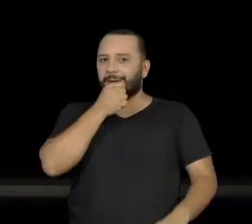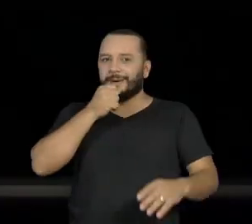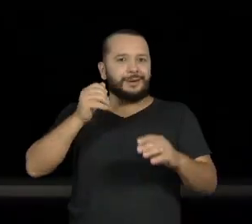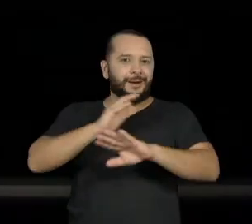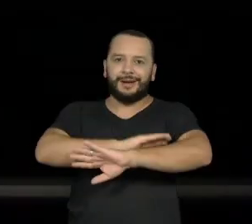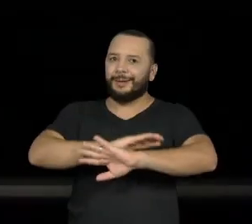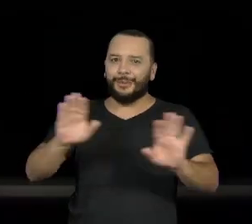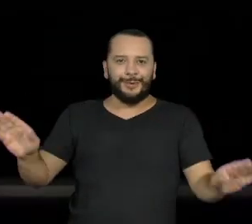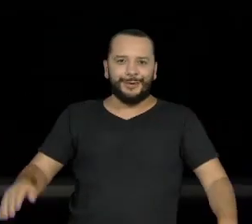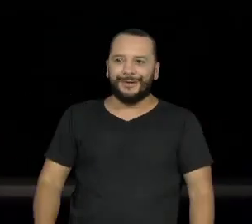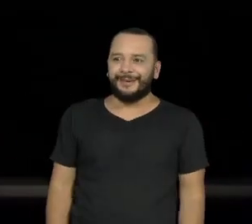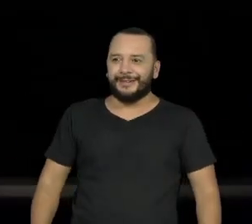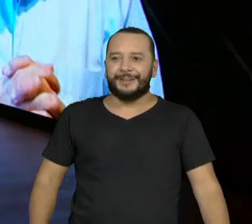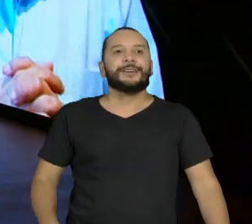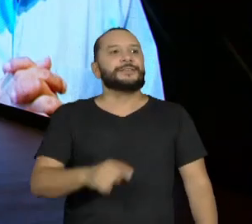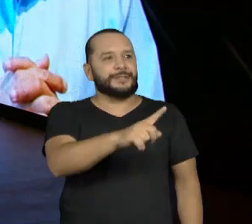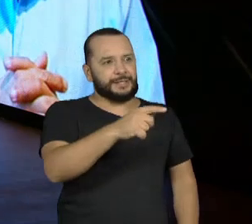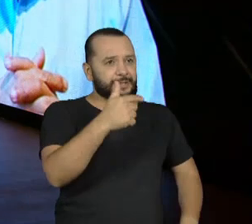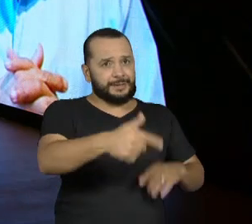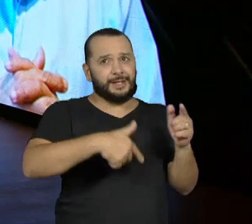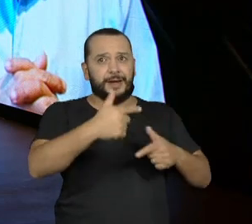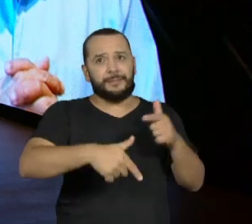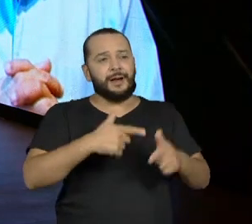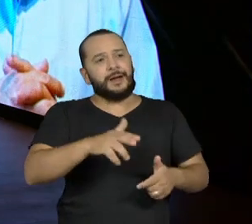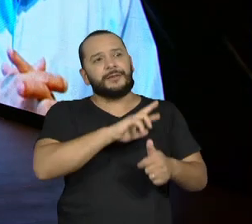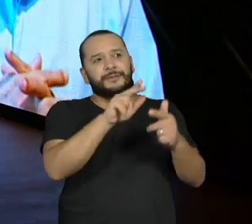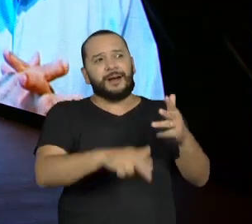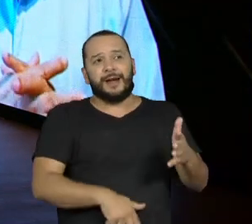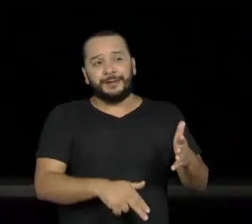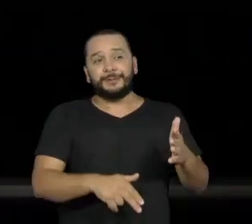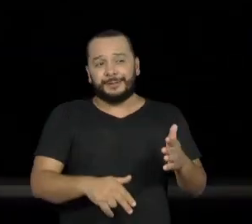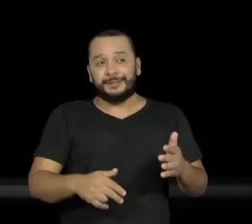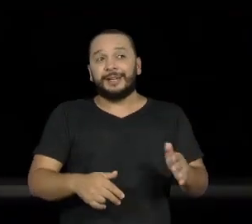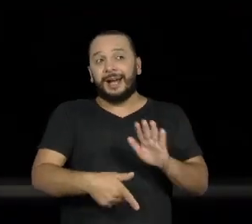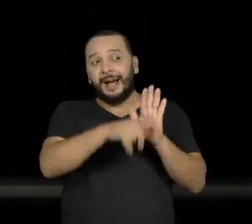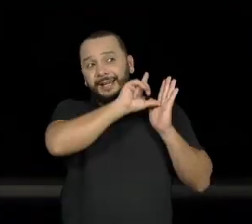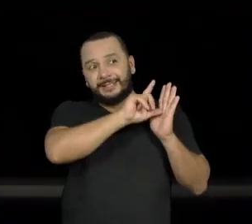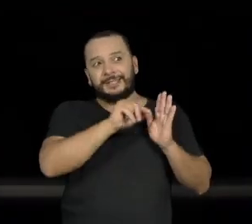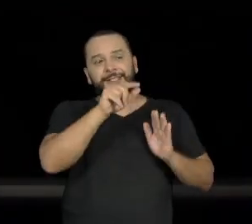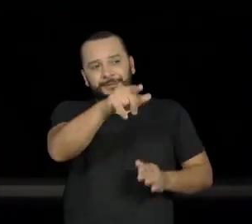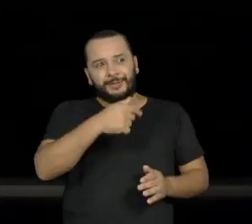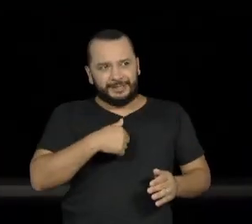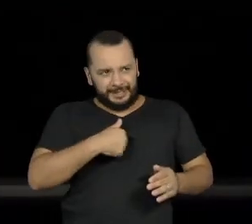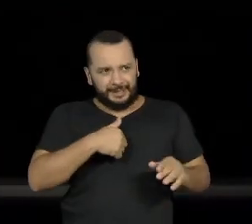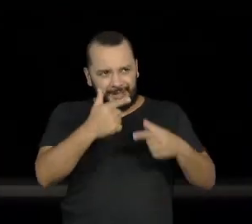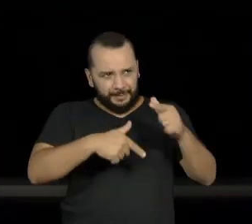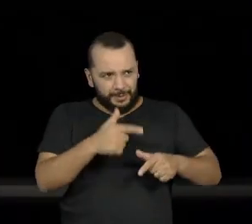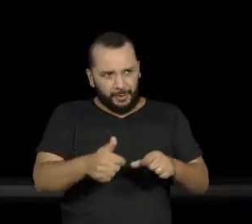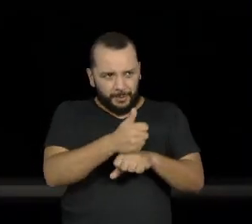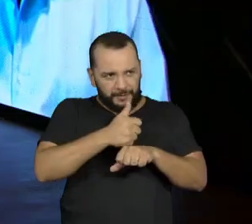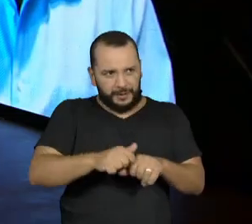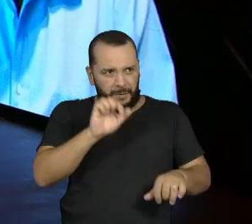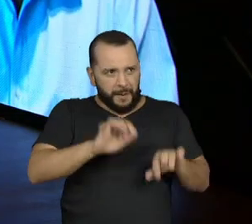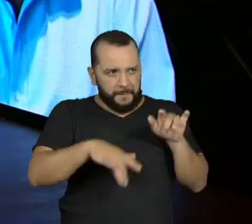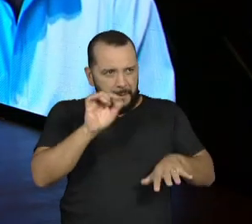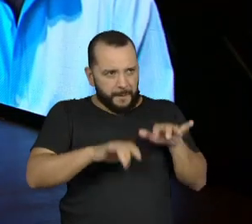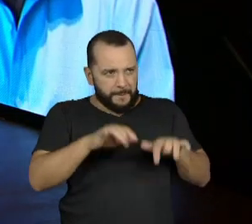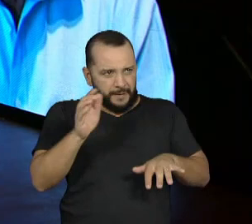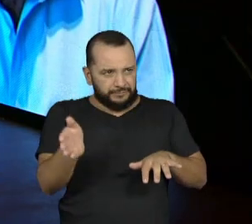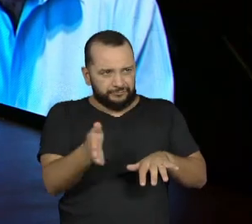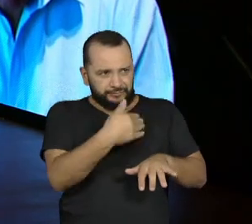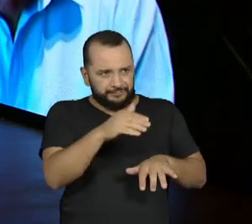Você teve vários empregos, né, antes de se tornar desenhista. A verdade é que você foi até datilógrafo?